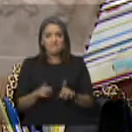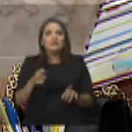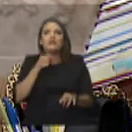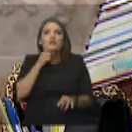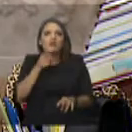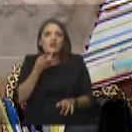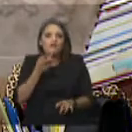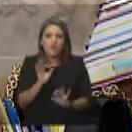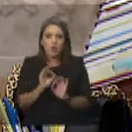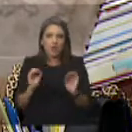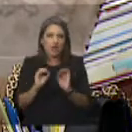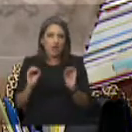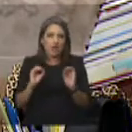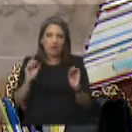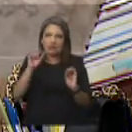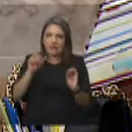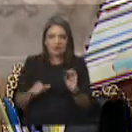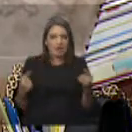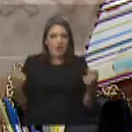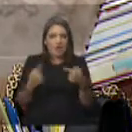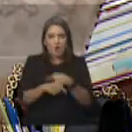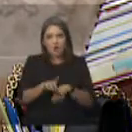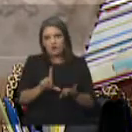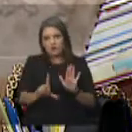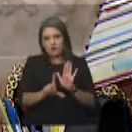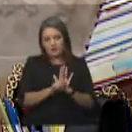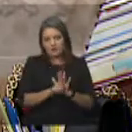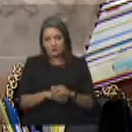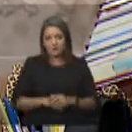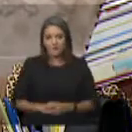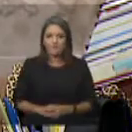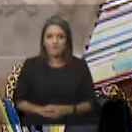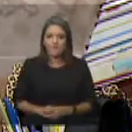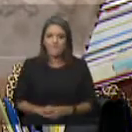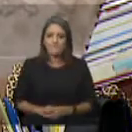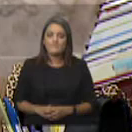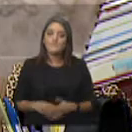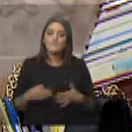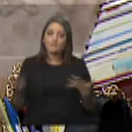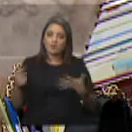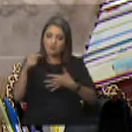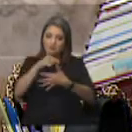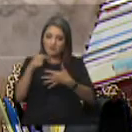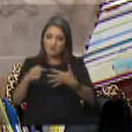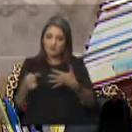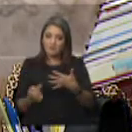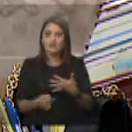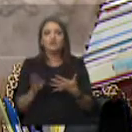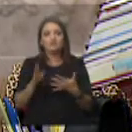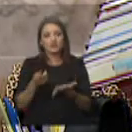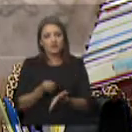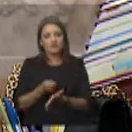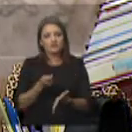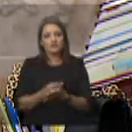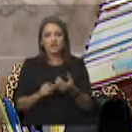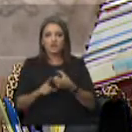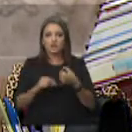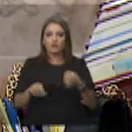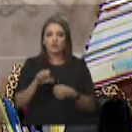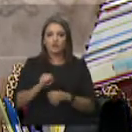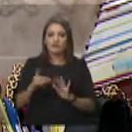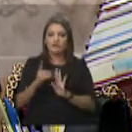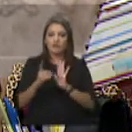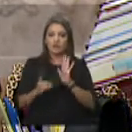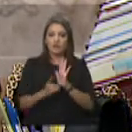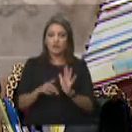algum como uma invasão de privacidade. Esses elementos já eram exigidos no artigo 8º do decreto